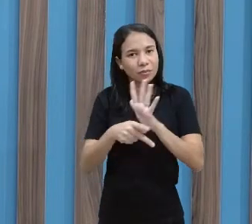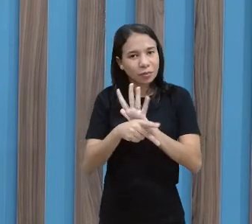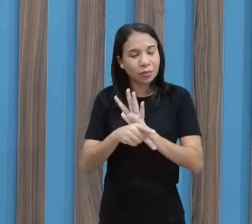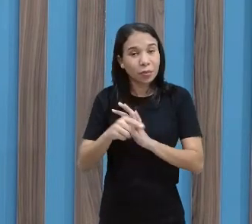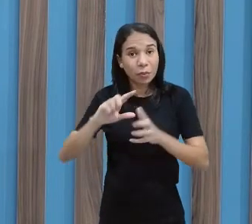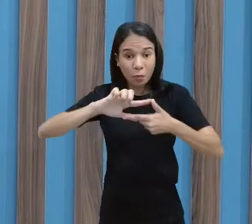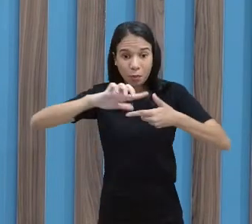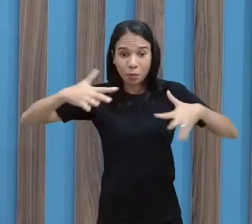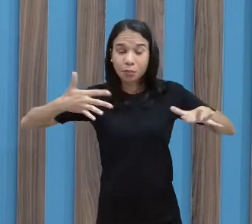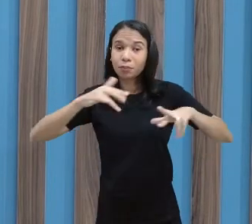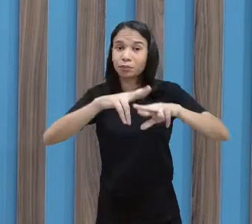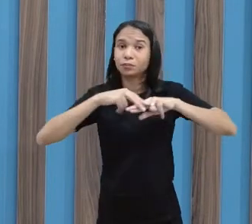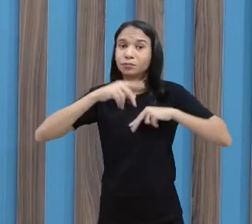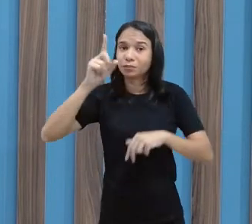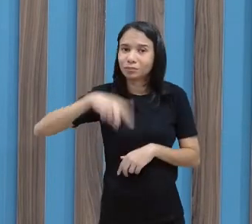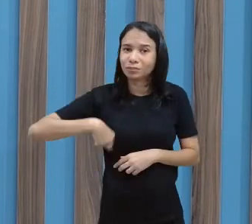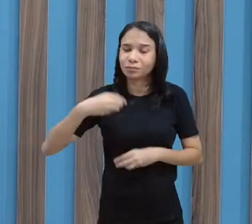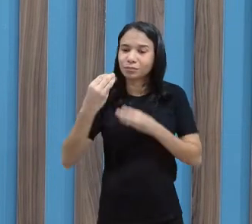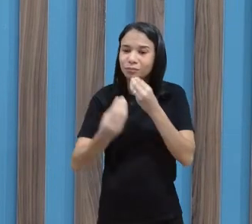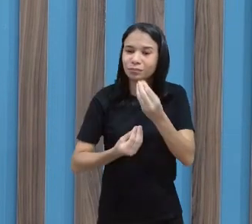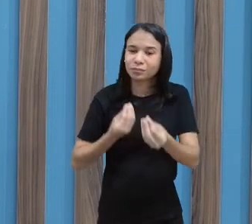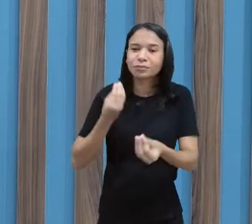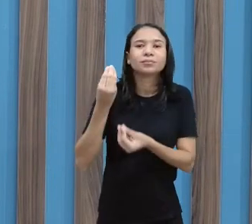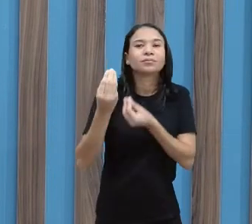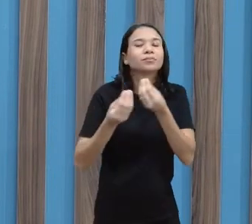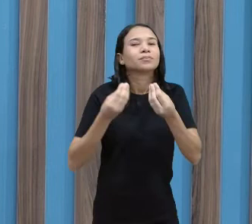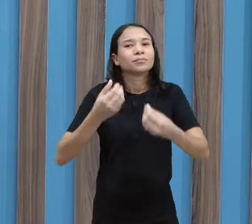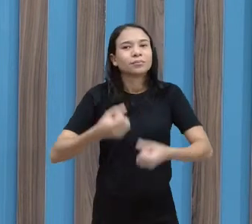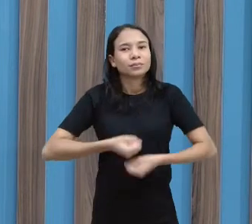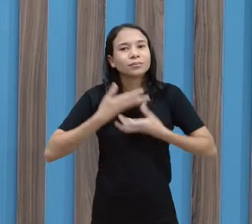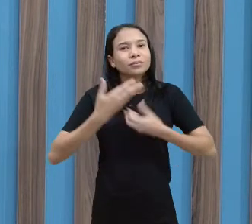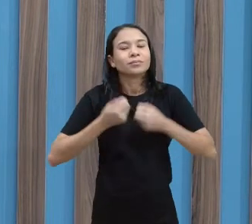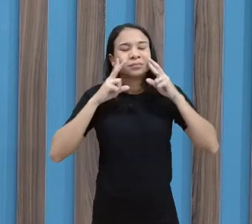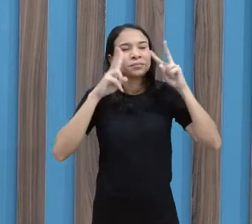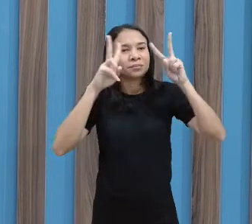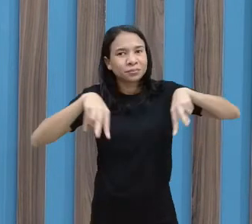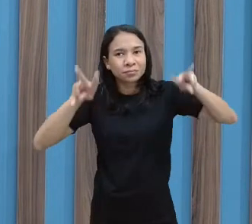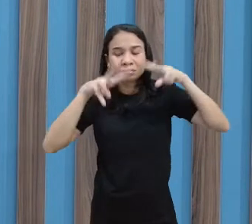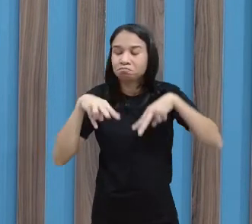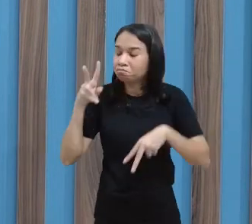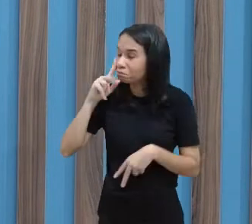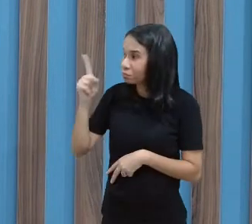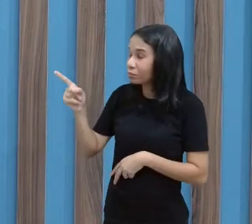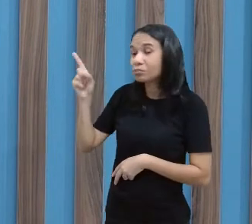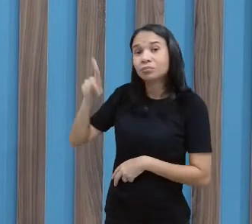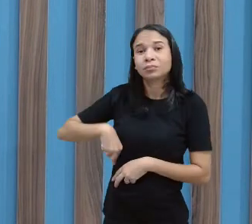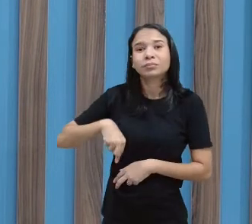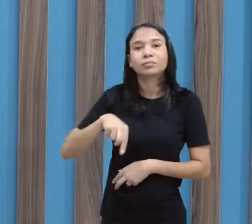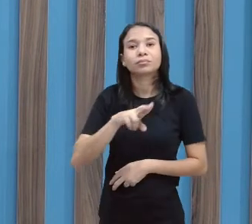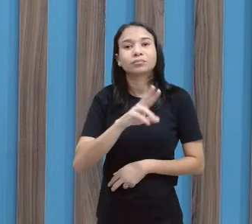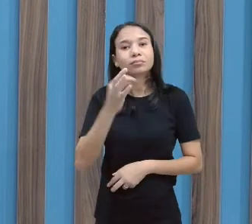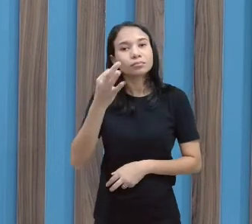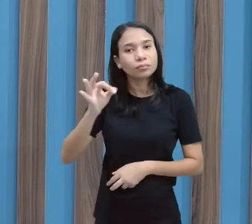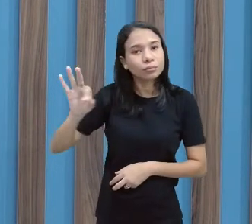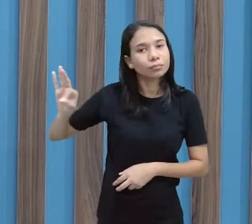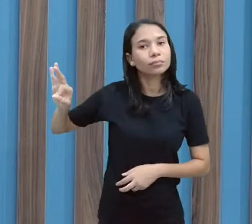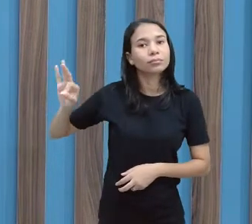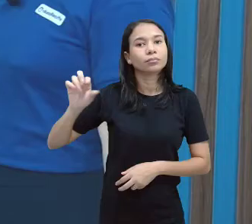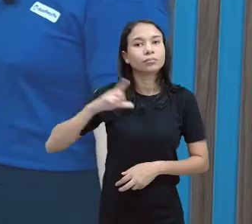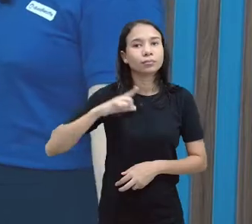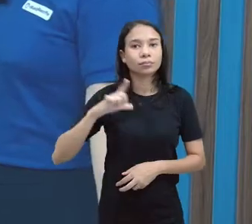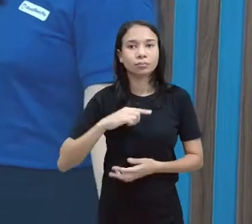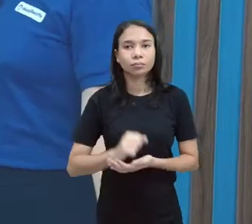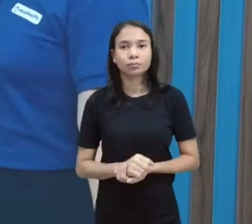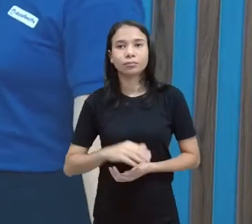modernismo. Então, essa poesia visual que vocês estão vendo aí é de um poeta francês,